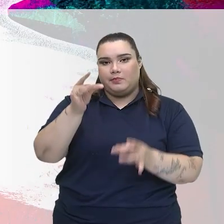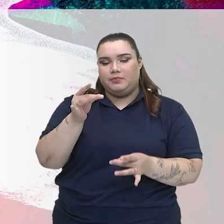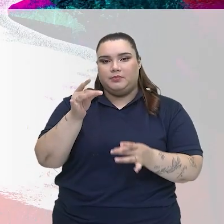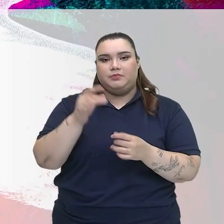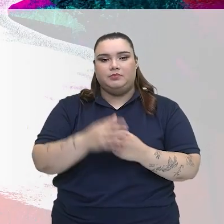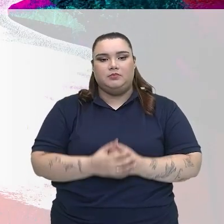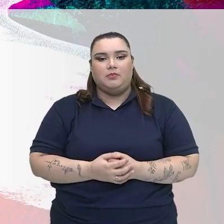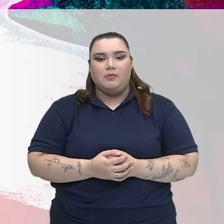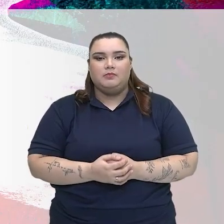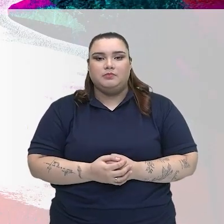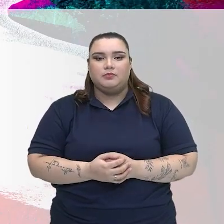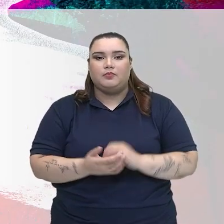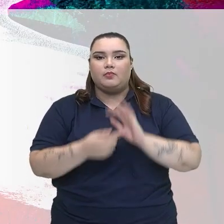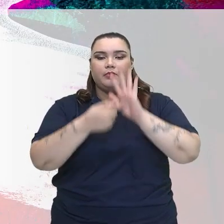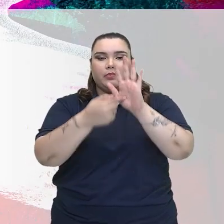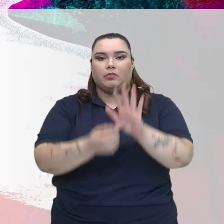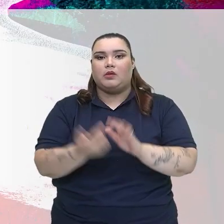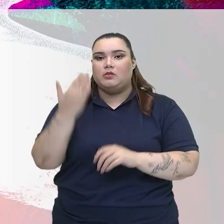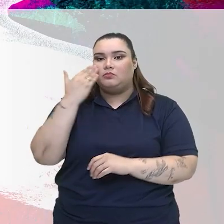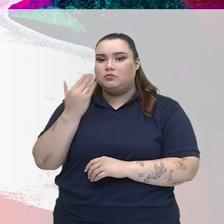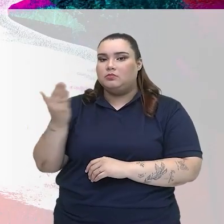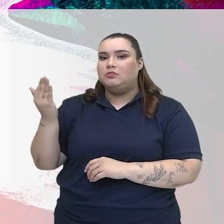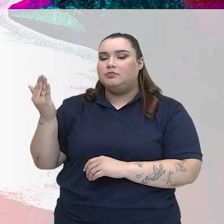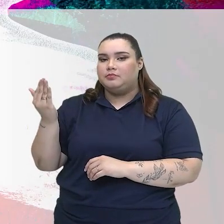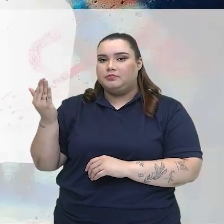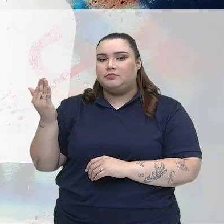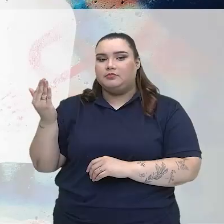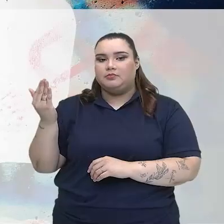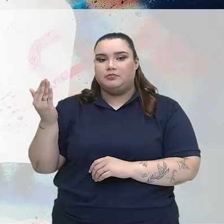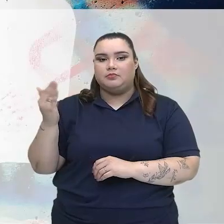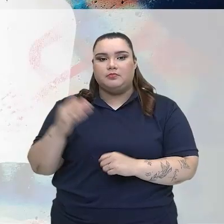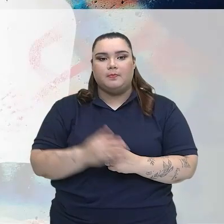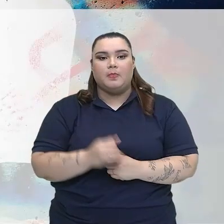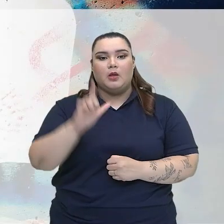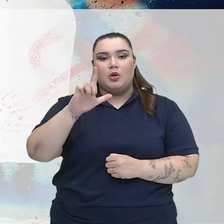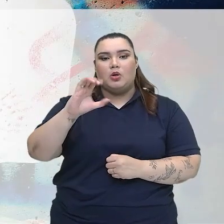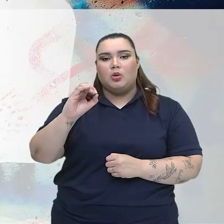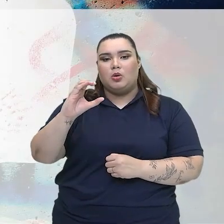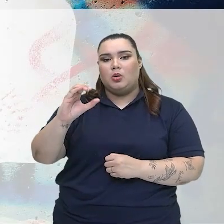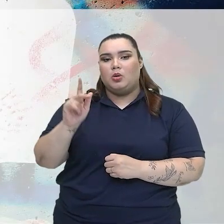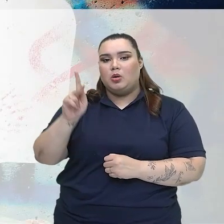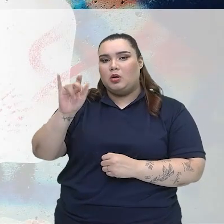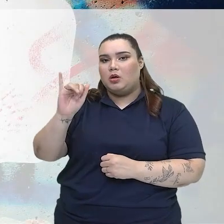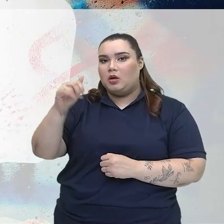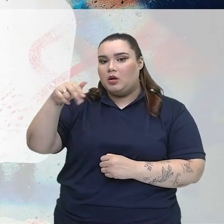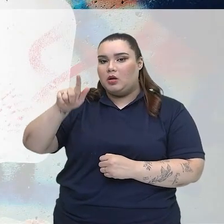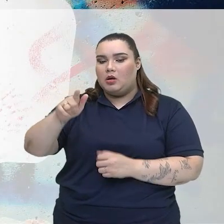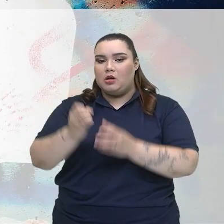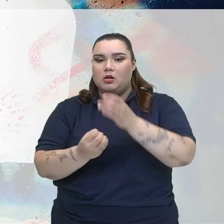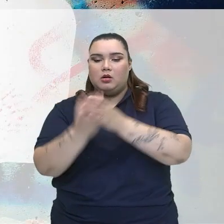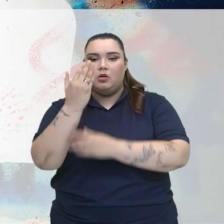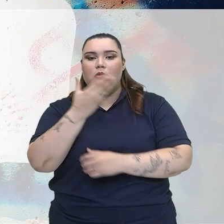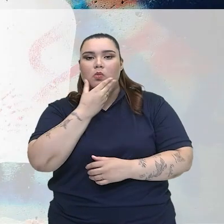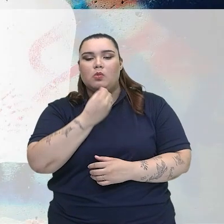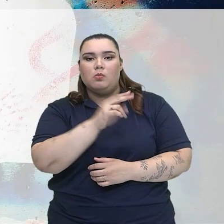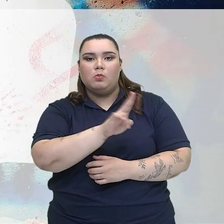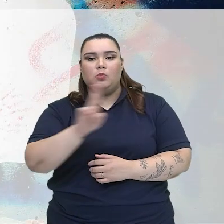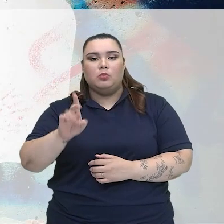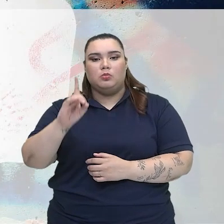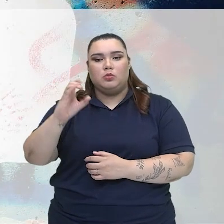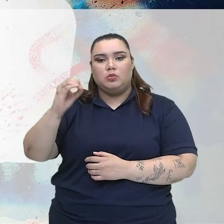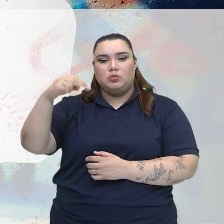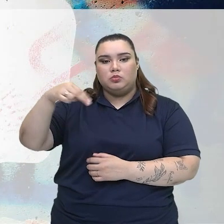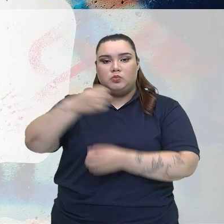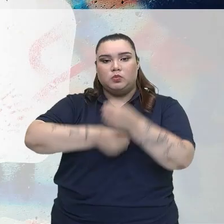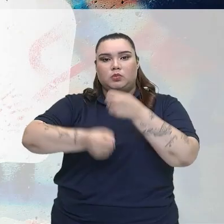estilos. Apresentando então para vocês inicialmente o locking. O locking, ele foi criado por Don Campbell nos